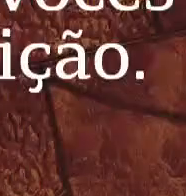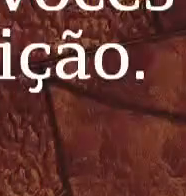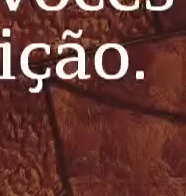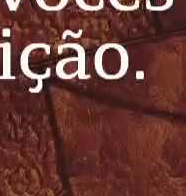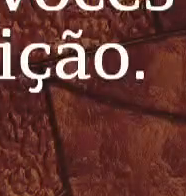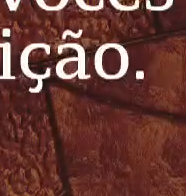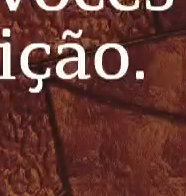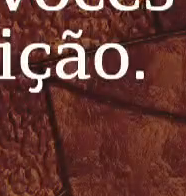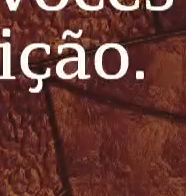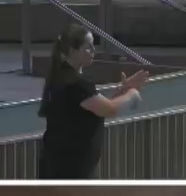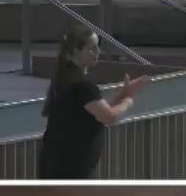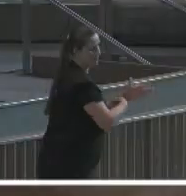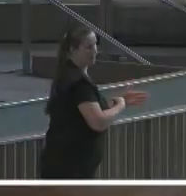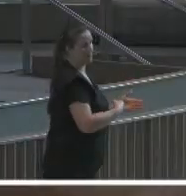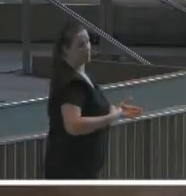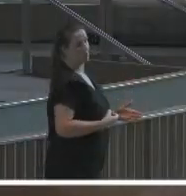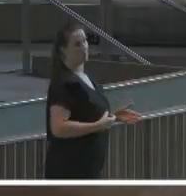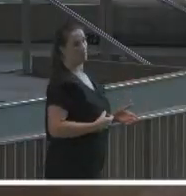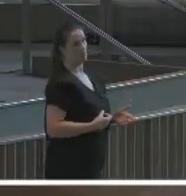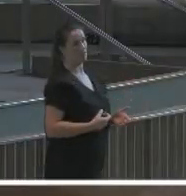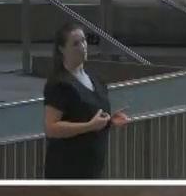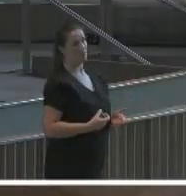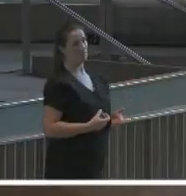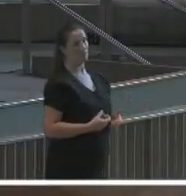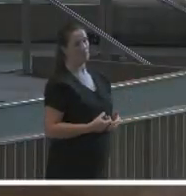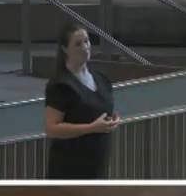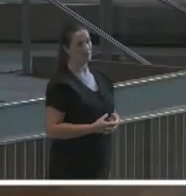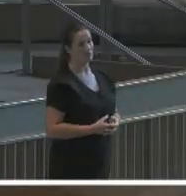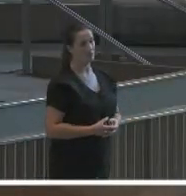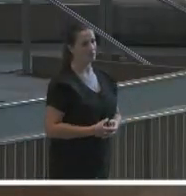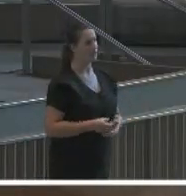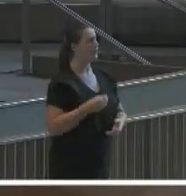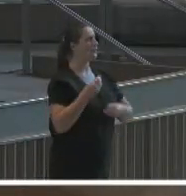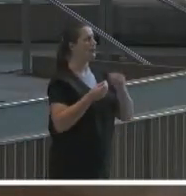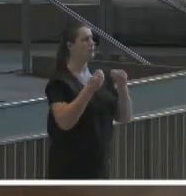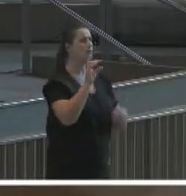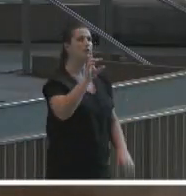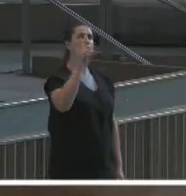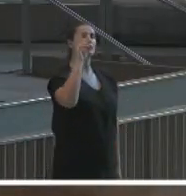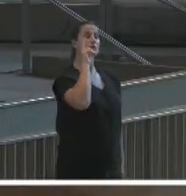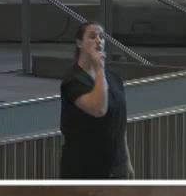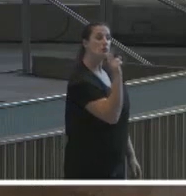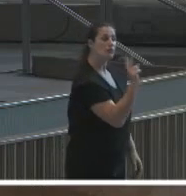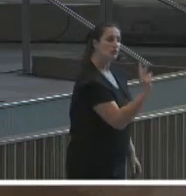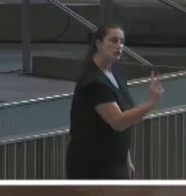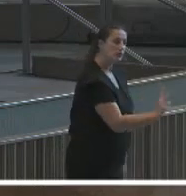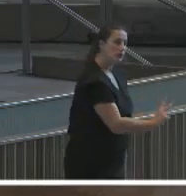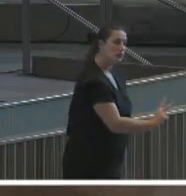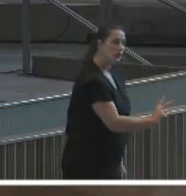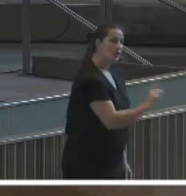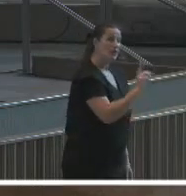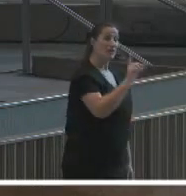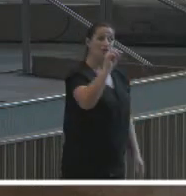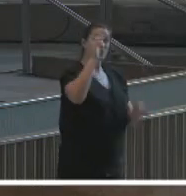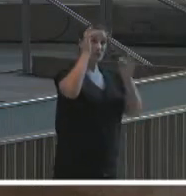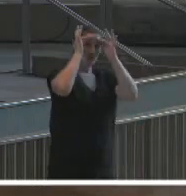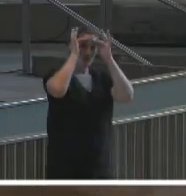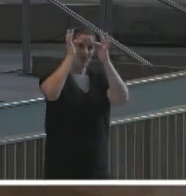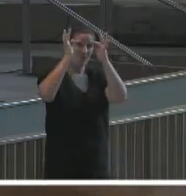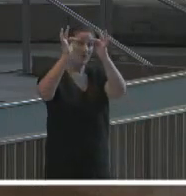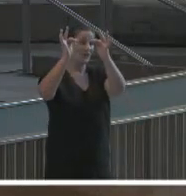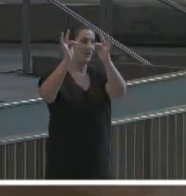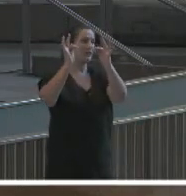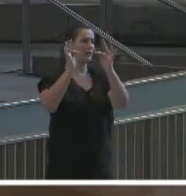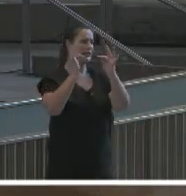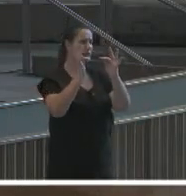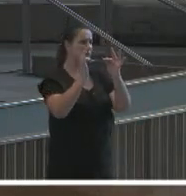à destruição. Como é que Deus viu tudo isso? Deus viu a infidelidade como